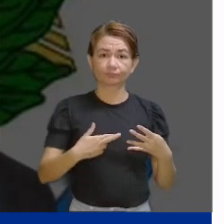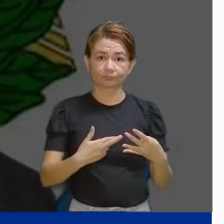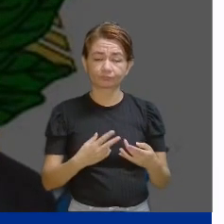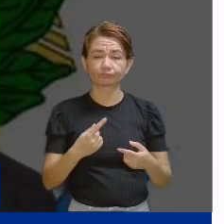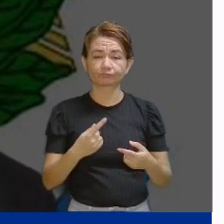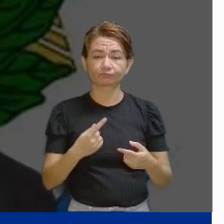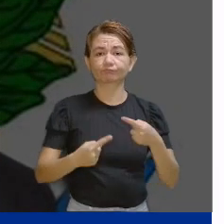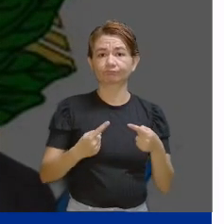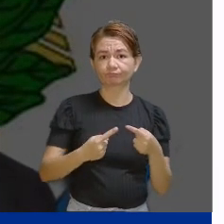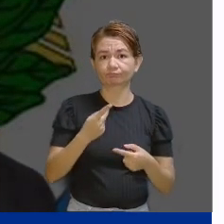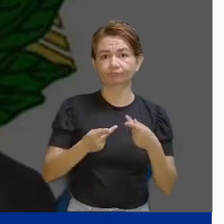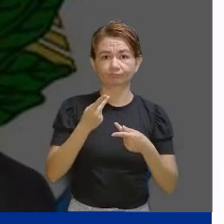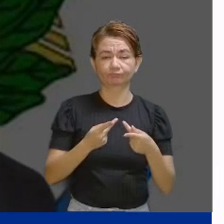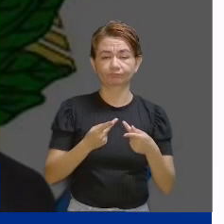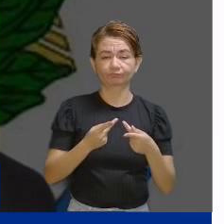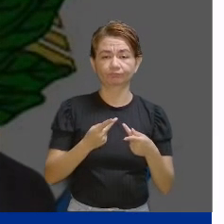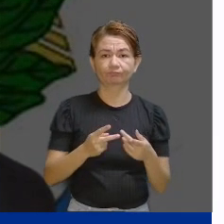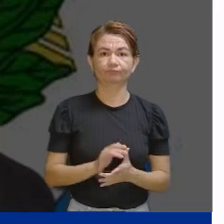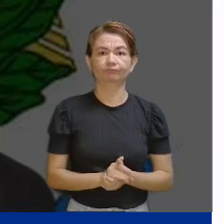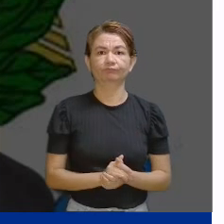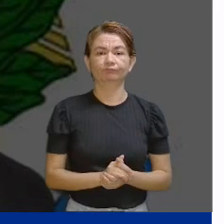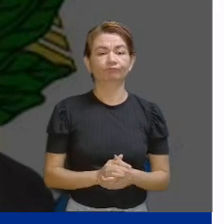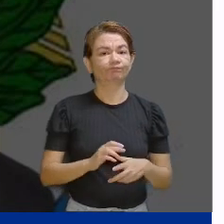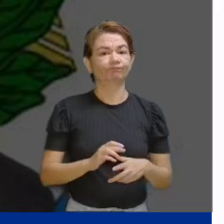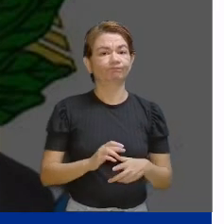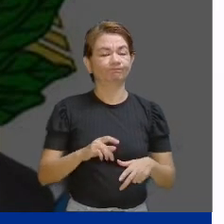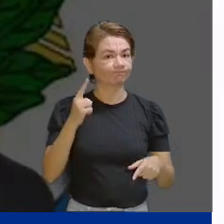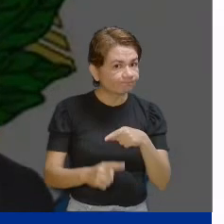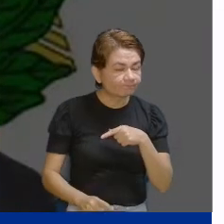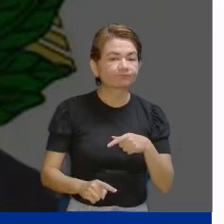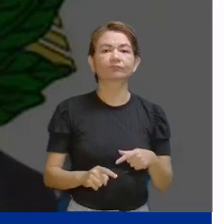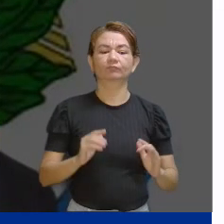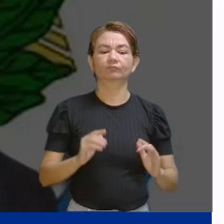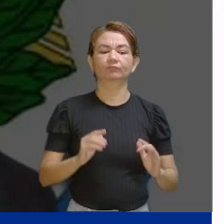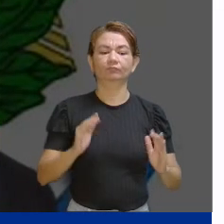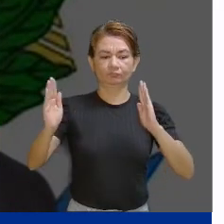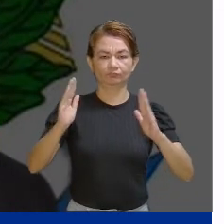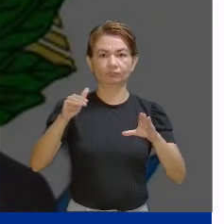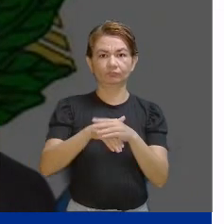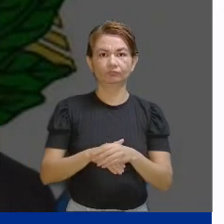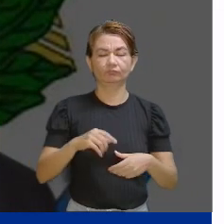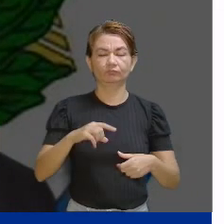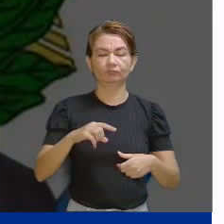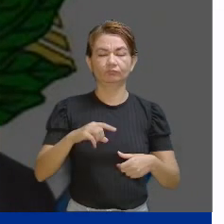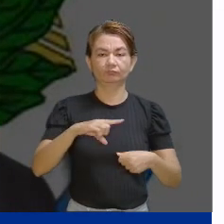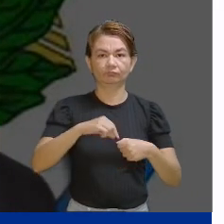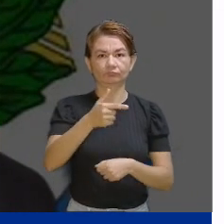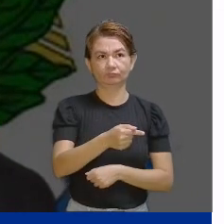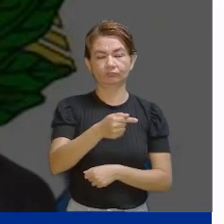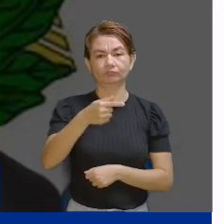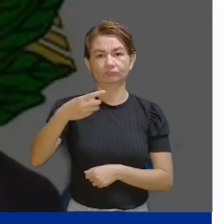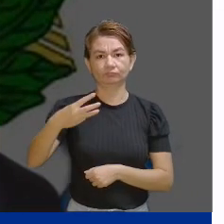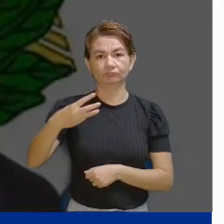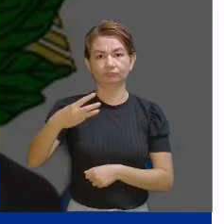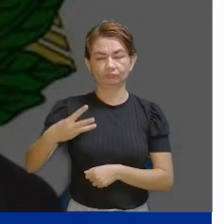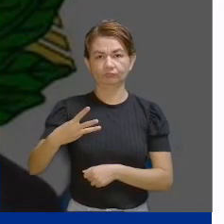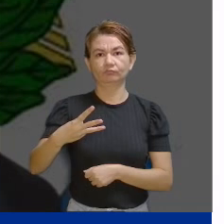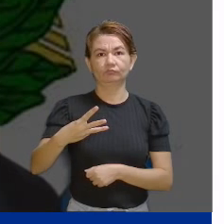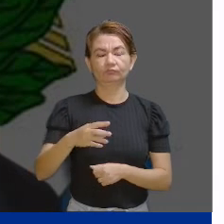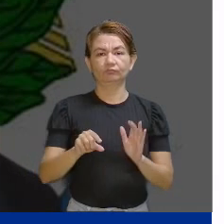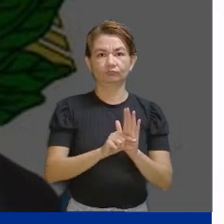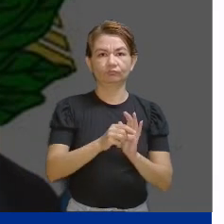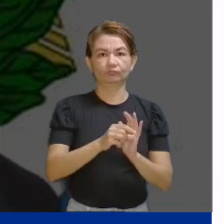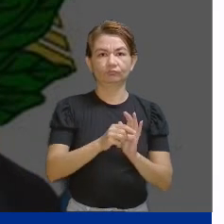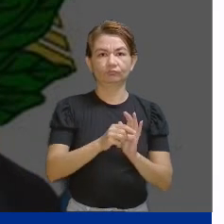discute a prática de conduta vedada a agente público no período eleitoral, prevista no artigo 73,